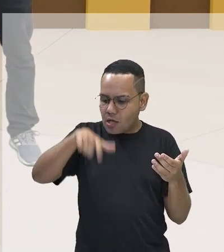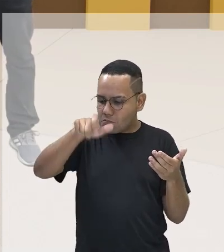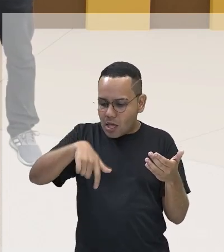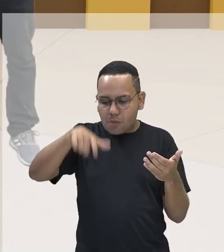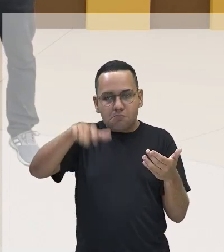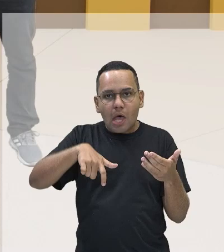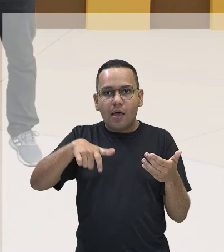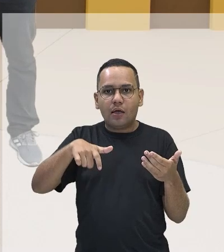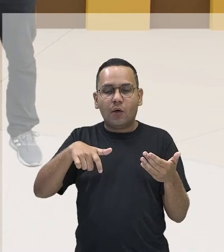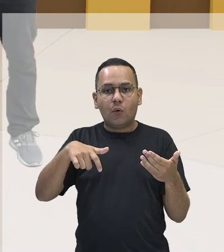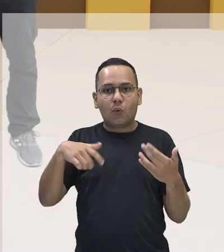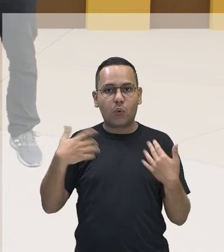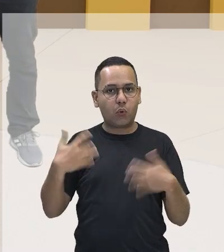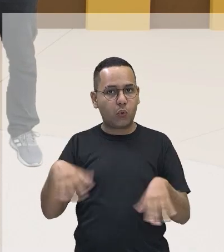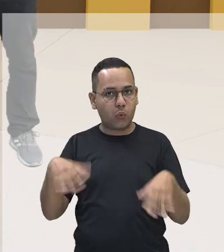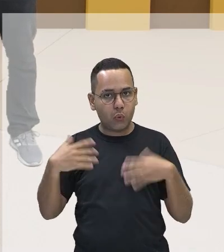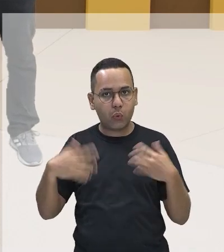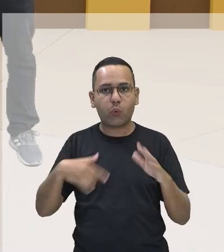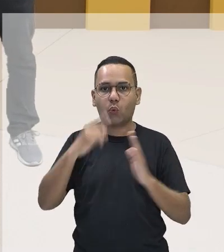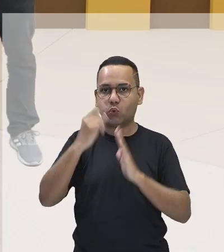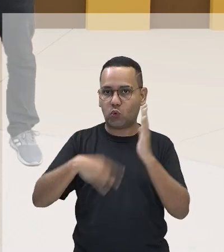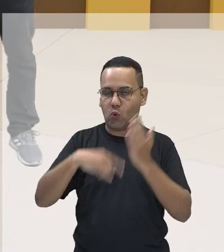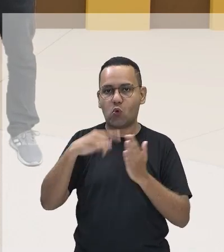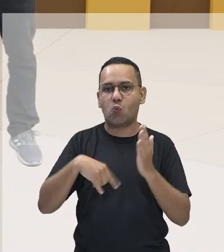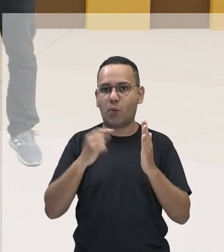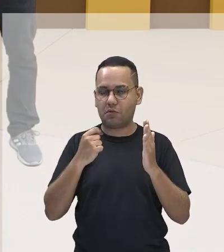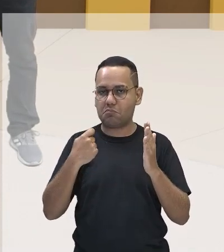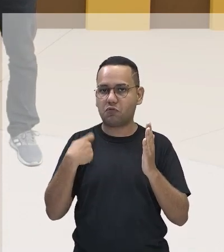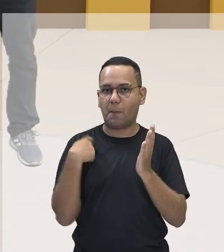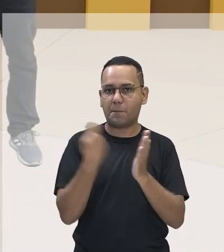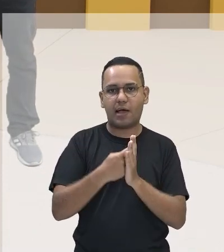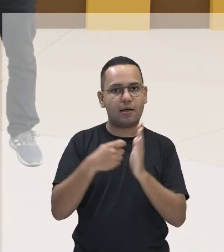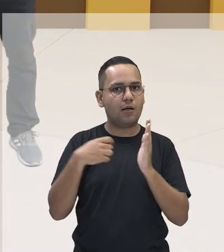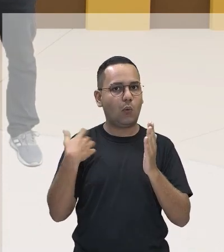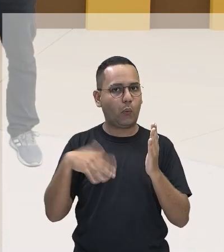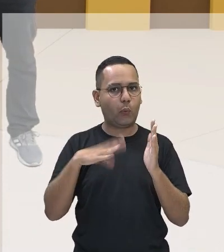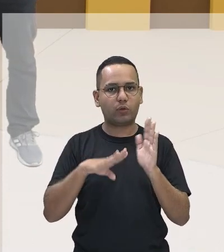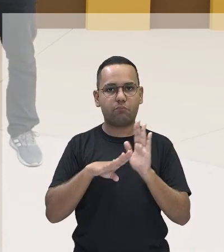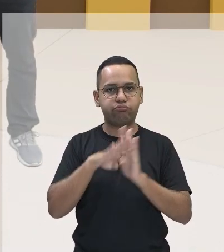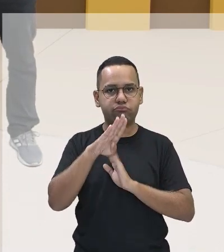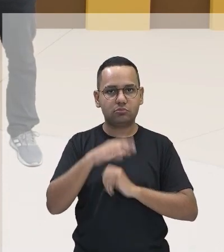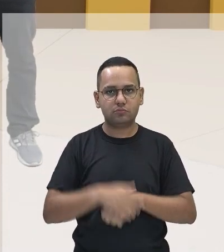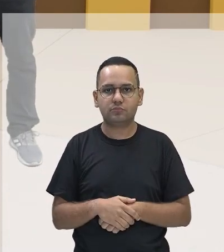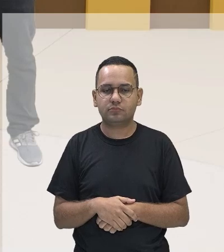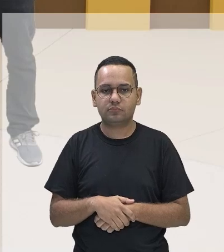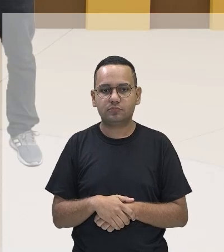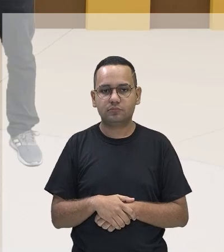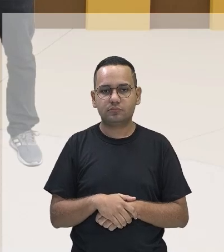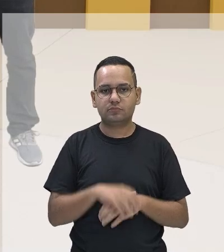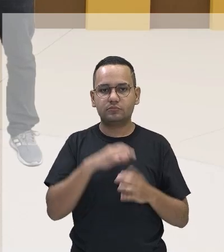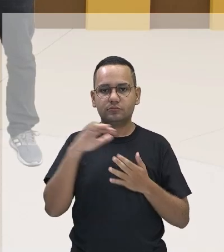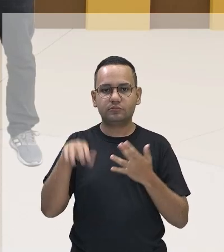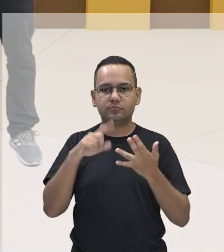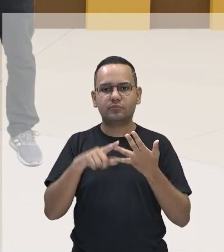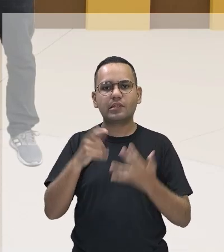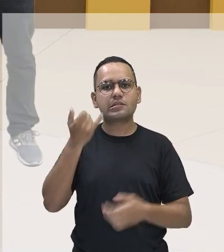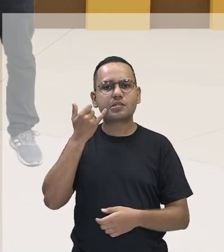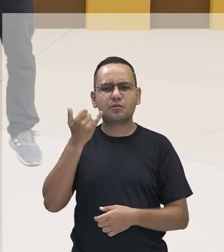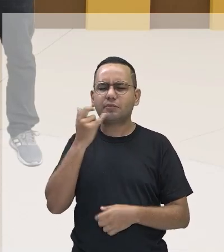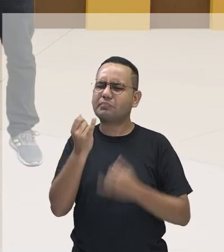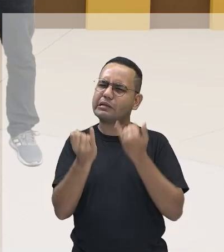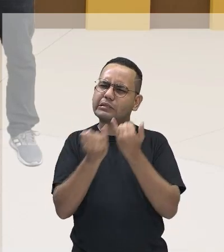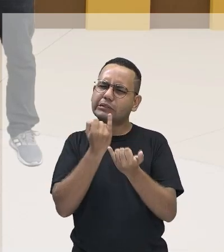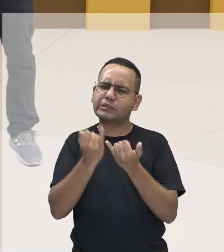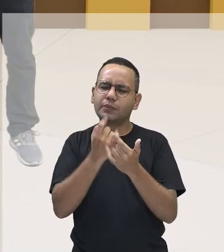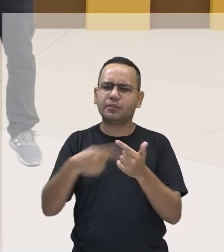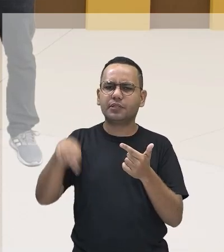receber. Então, muita atenção. Nosso próximo, a gente tem aqui o celular. O celular é a mesma ideia do carro. Você